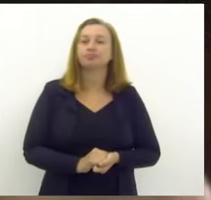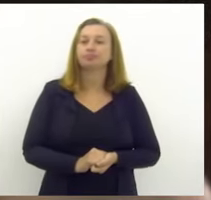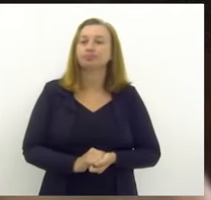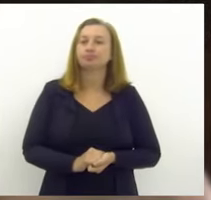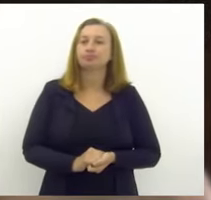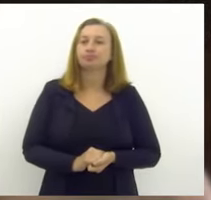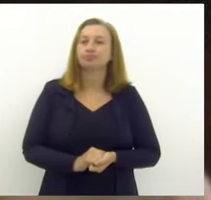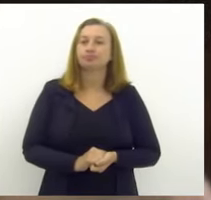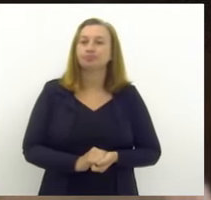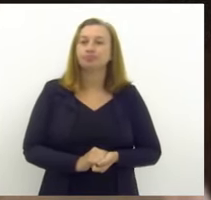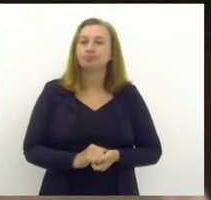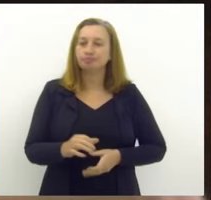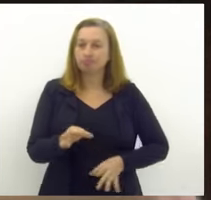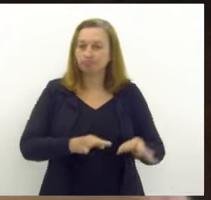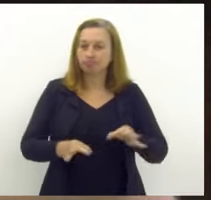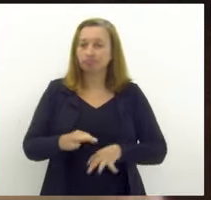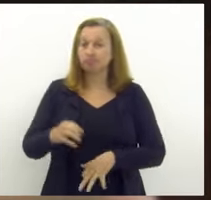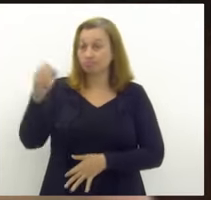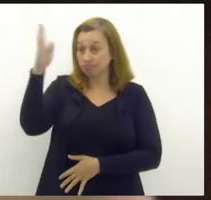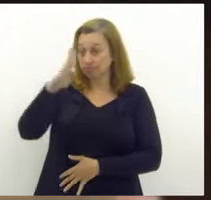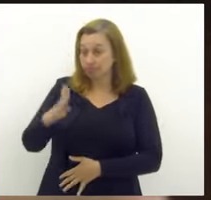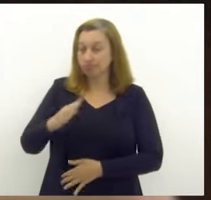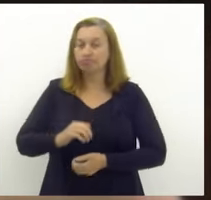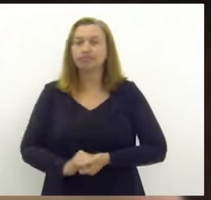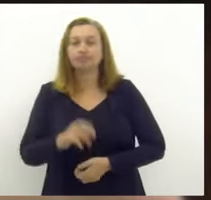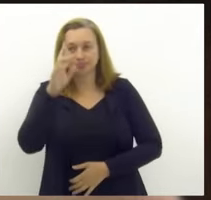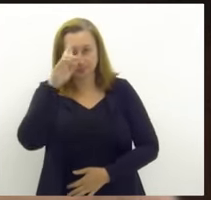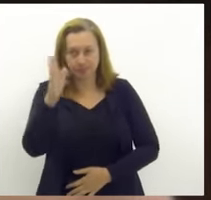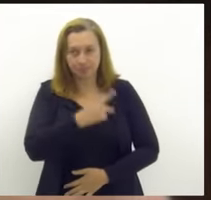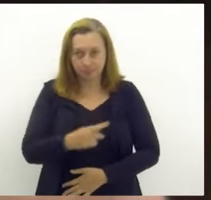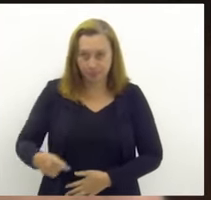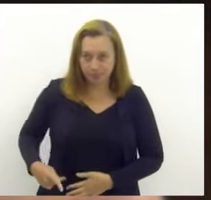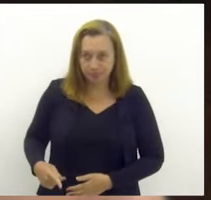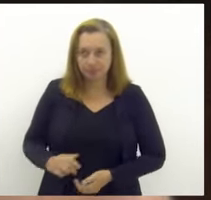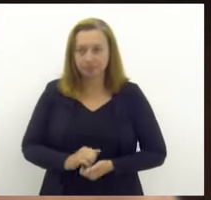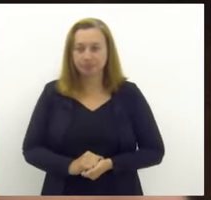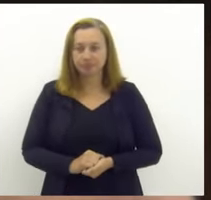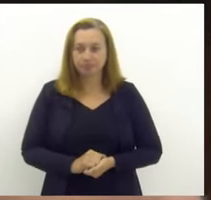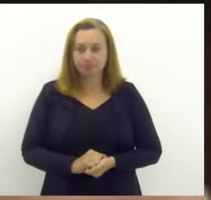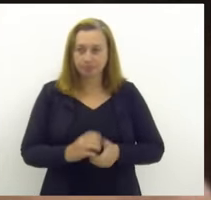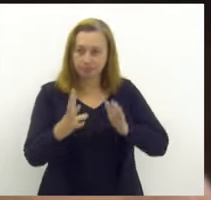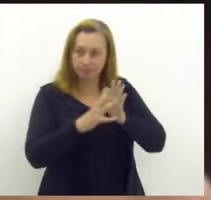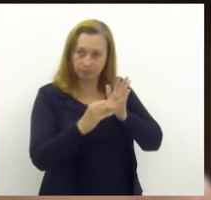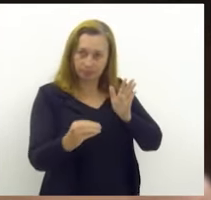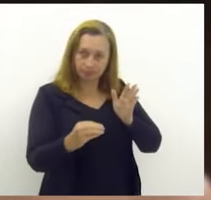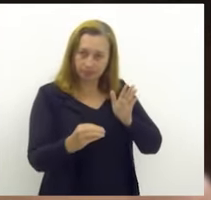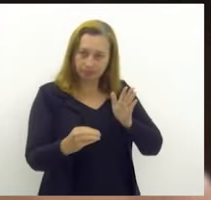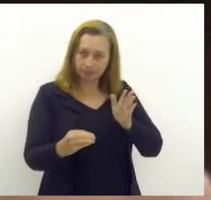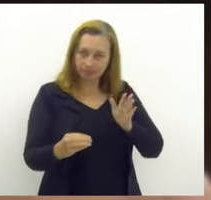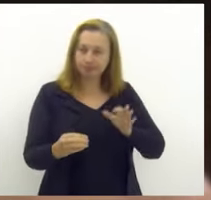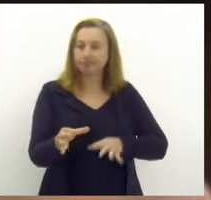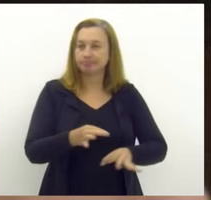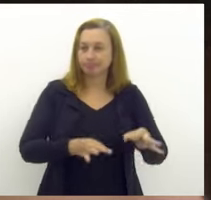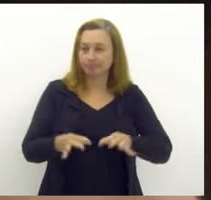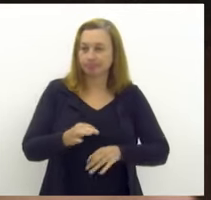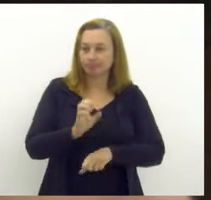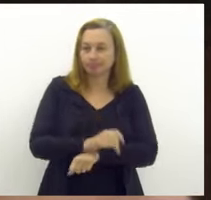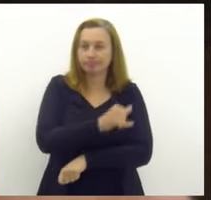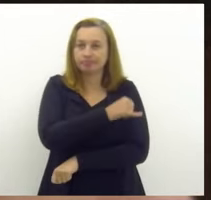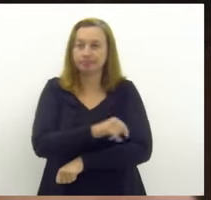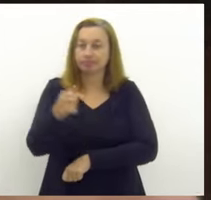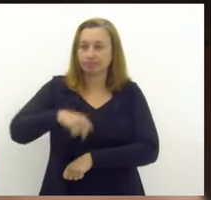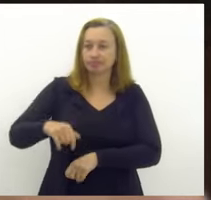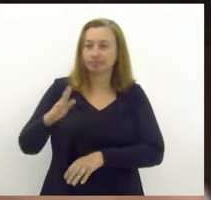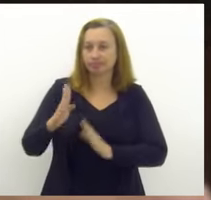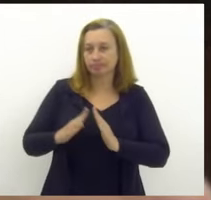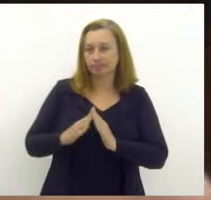virou programa nacional e hoje senhor presidente para espelhar esse programa no estado do Rio de Janeiro tramita aqui na casa